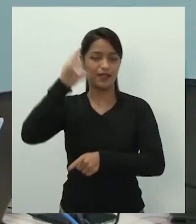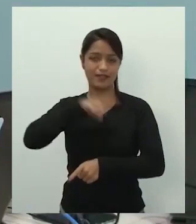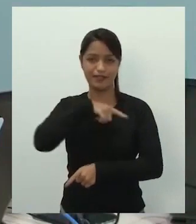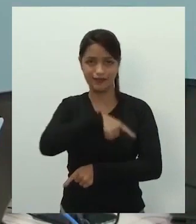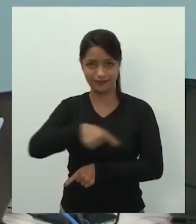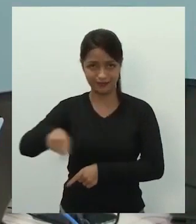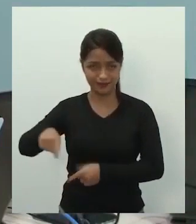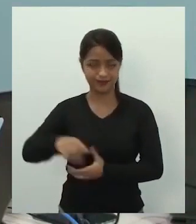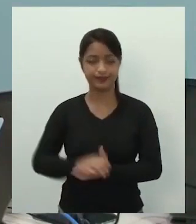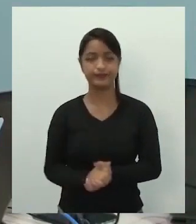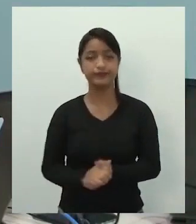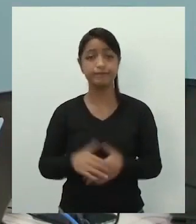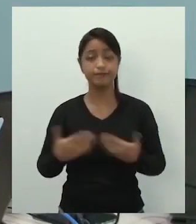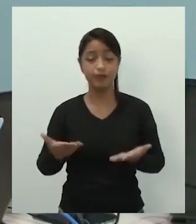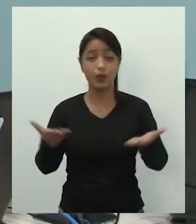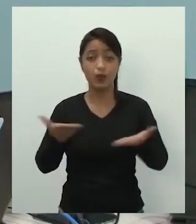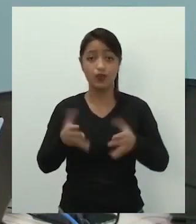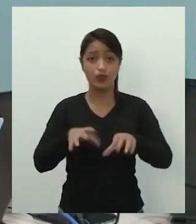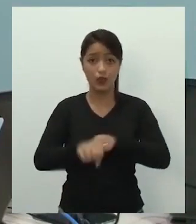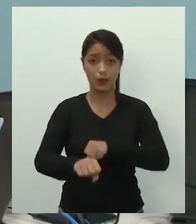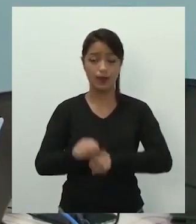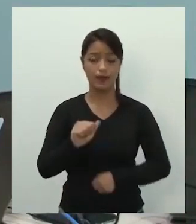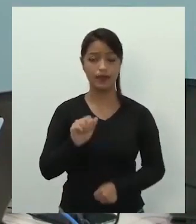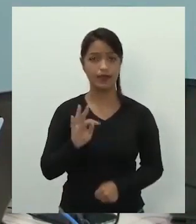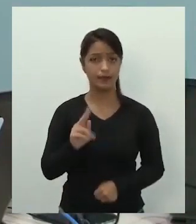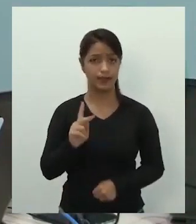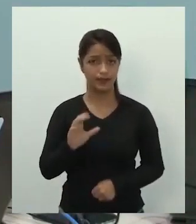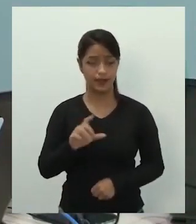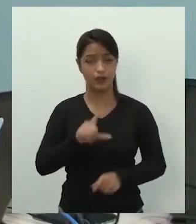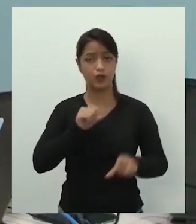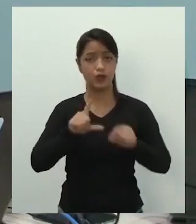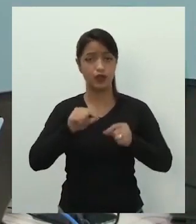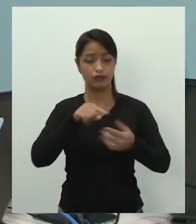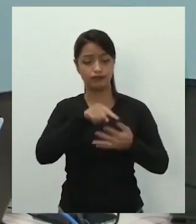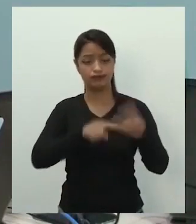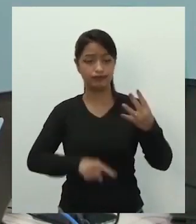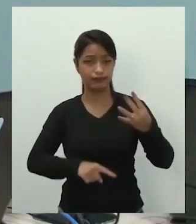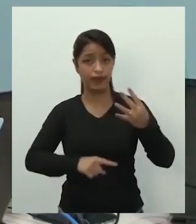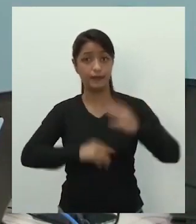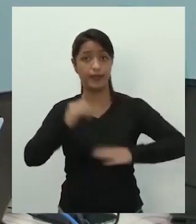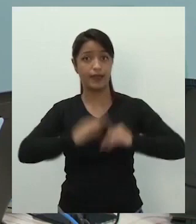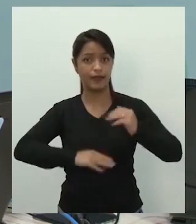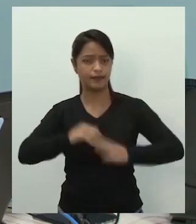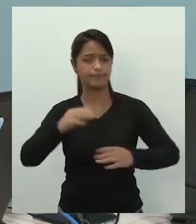Para essa TPC, nós selecionamos 4 habilidades